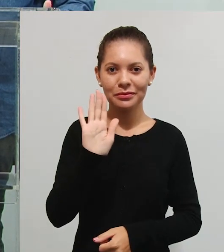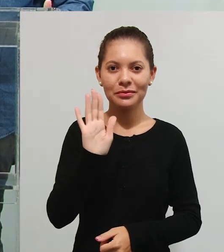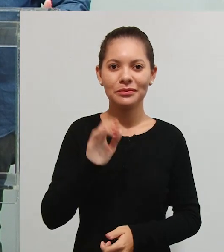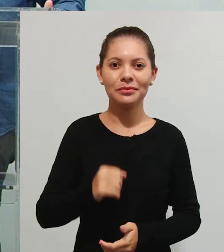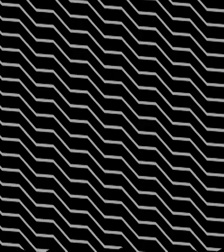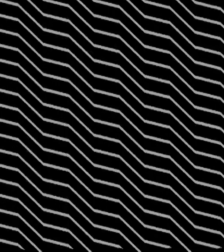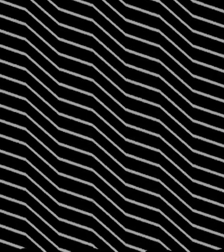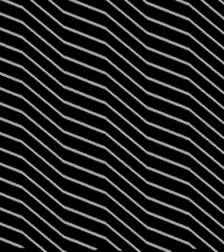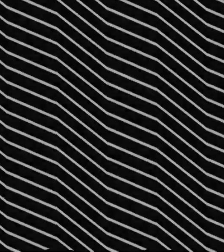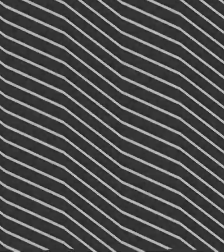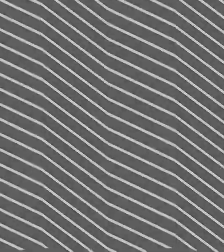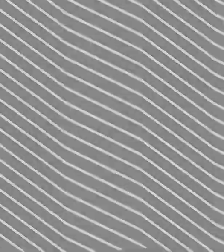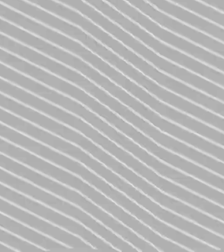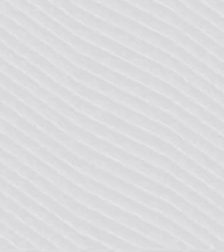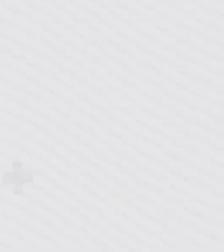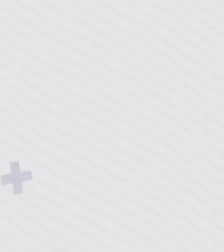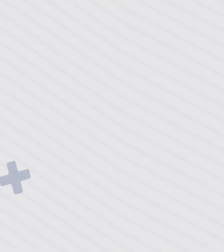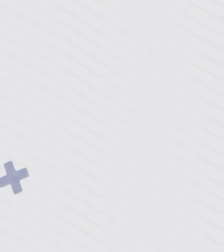mais!